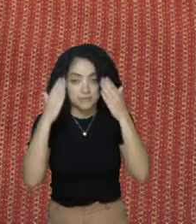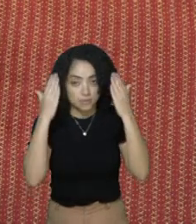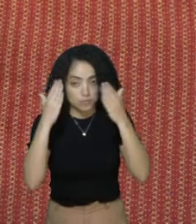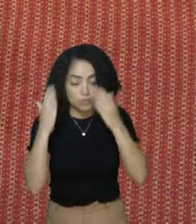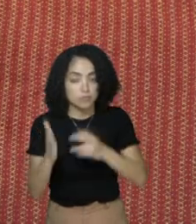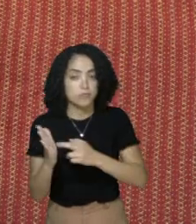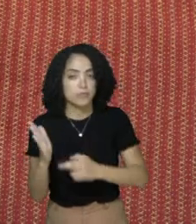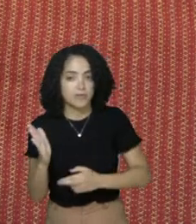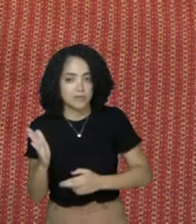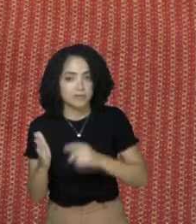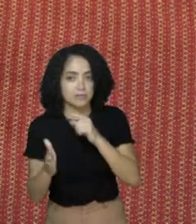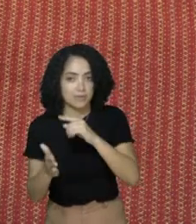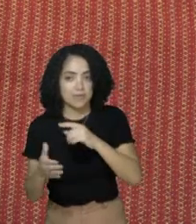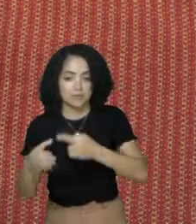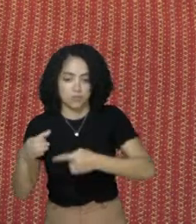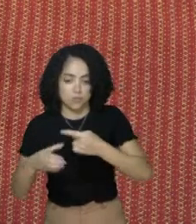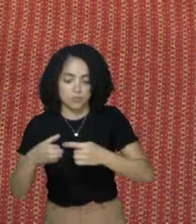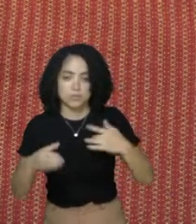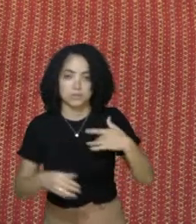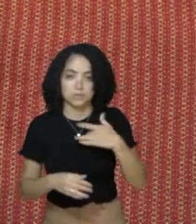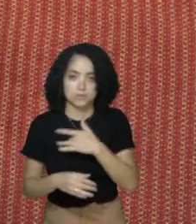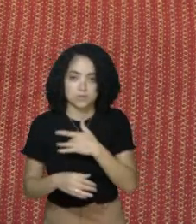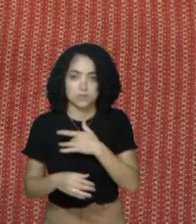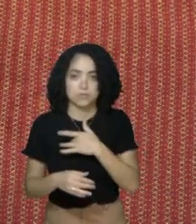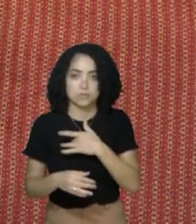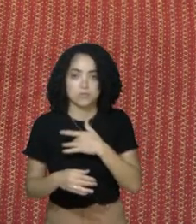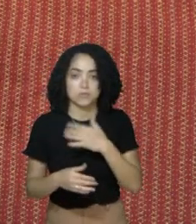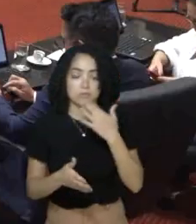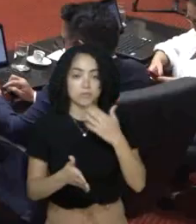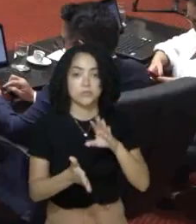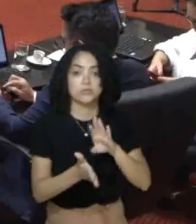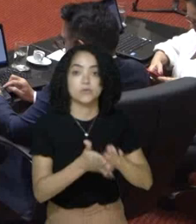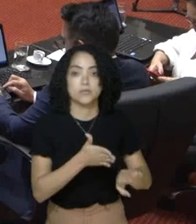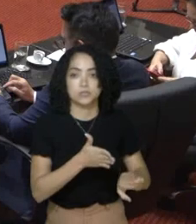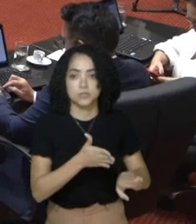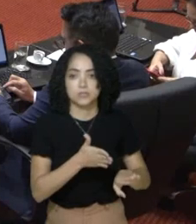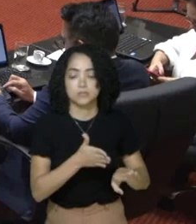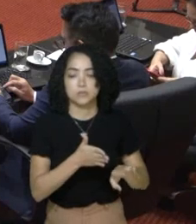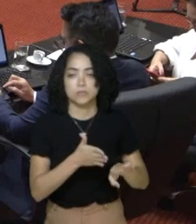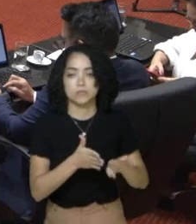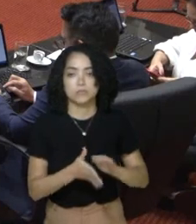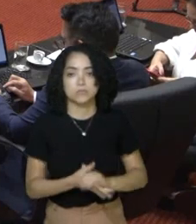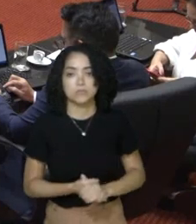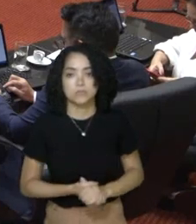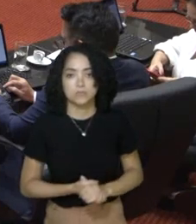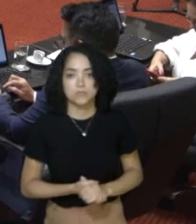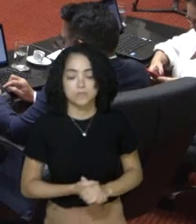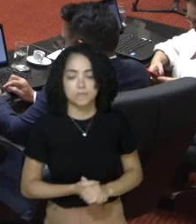opinando pela rejeição. Certo? É no projeto, deputado,